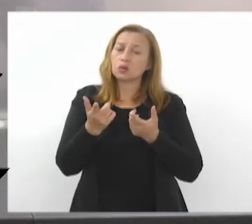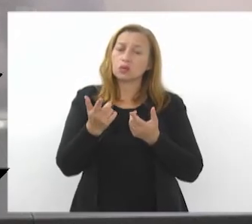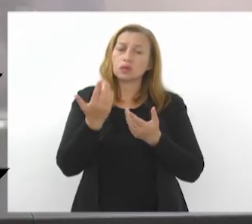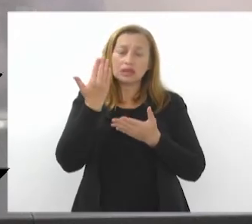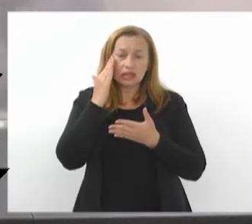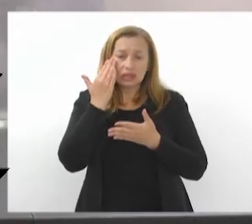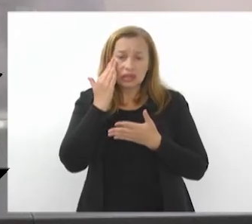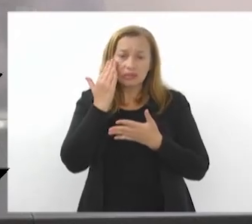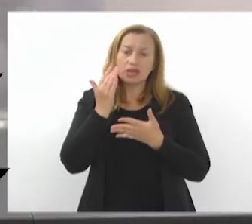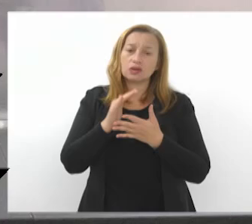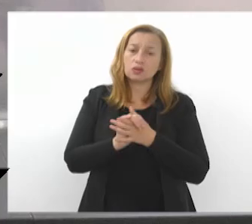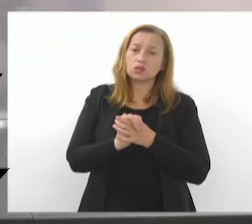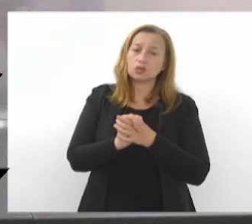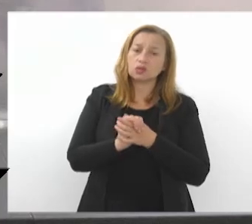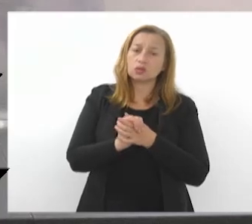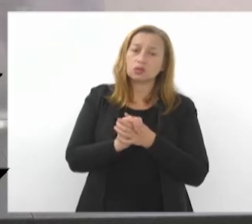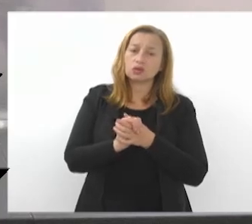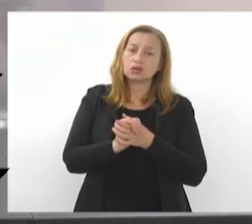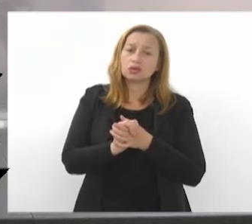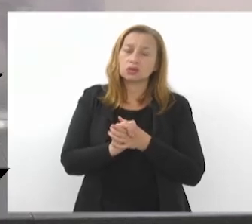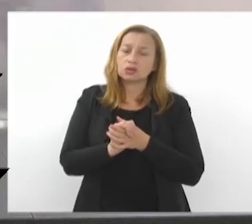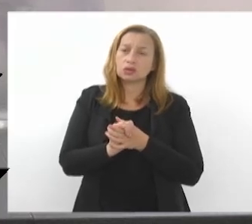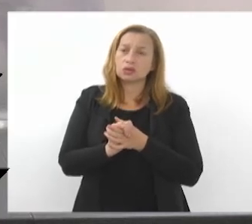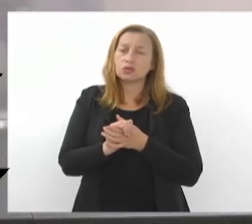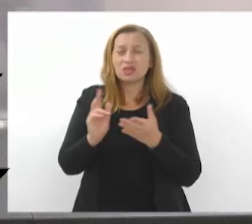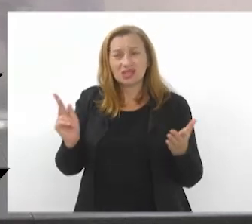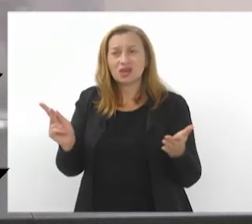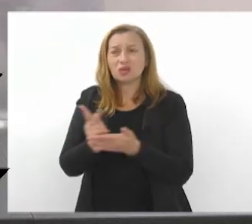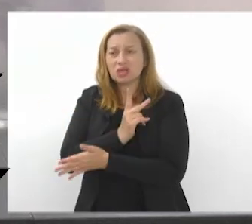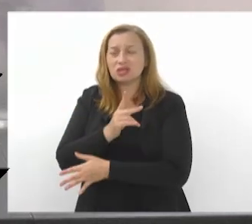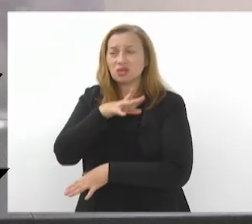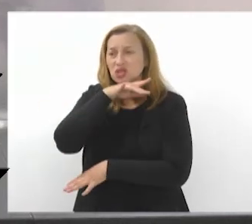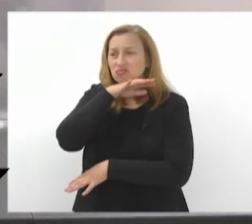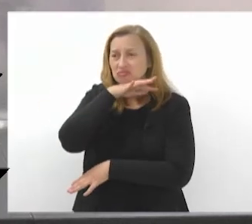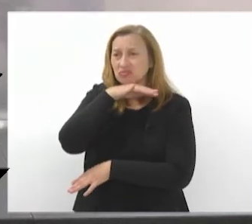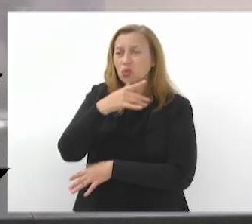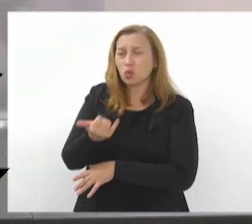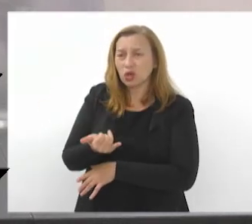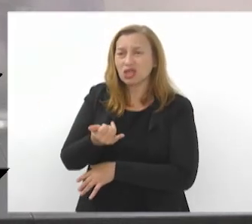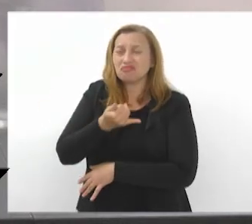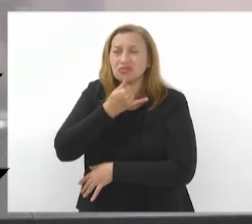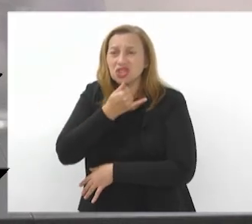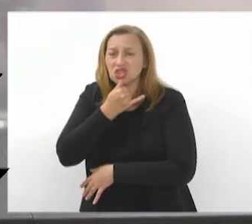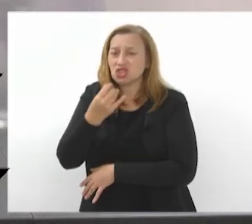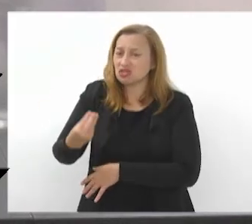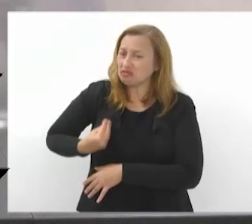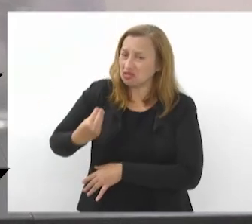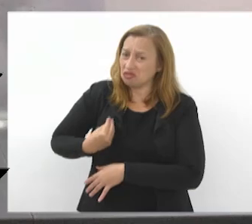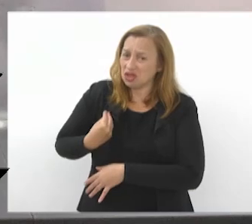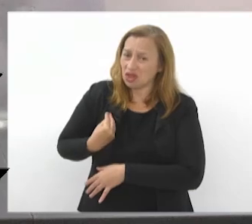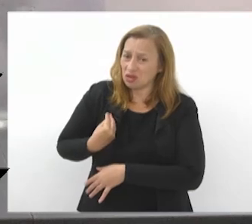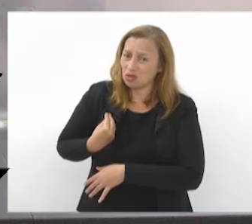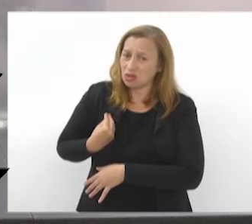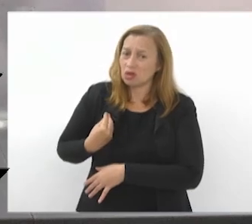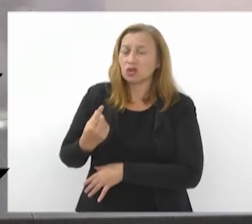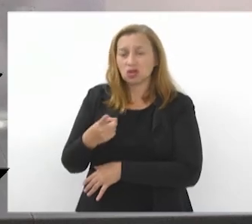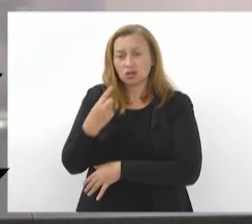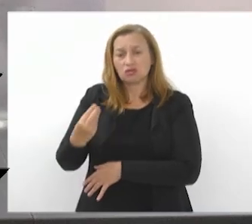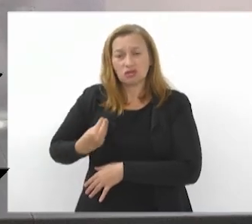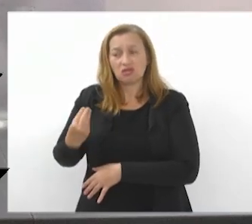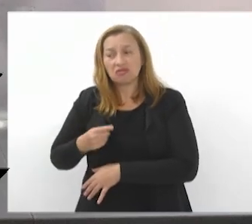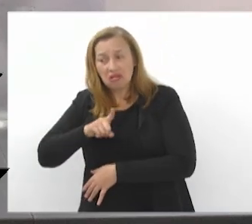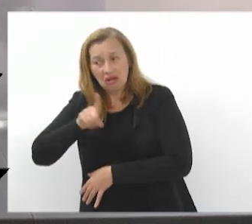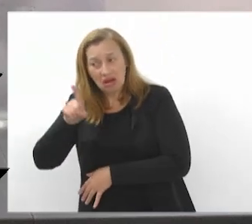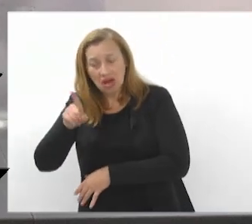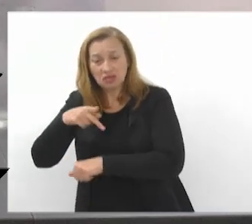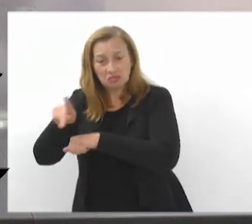a esse horror que recentemente viveu e estamos vivendo lá em Israel,